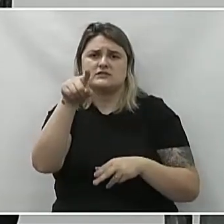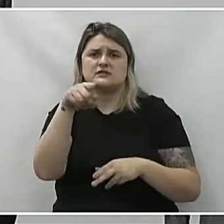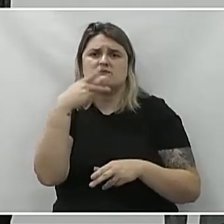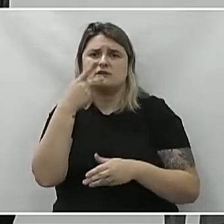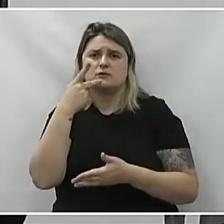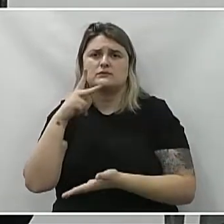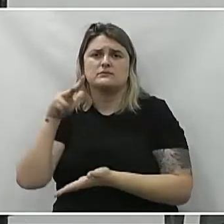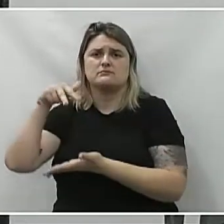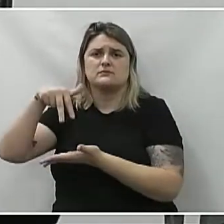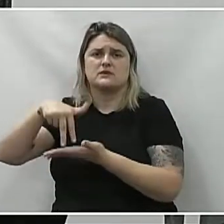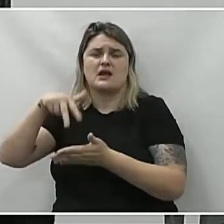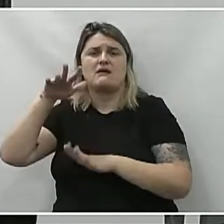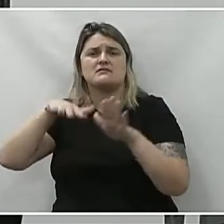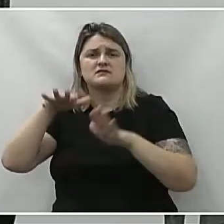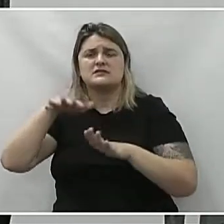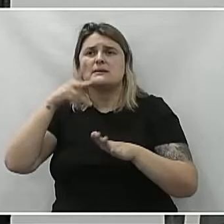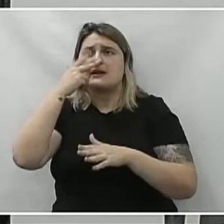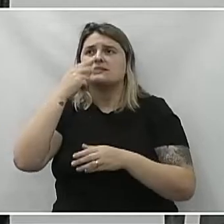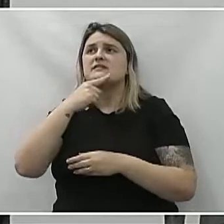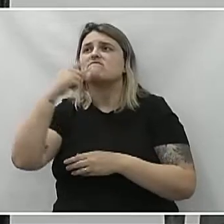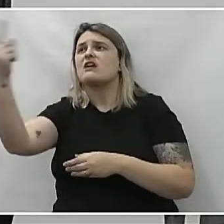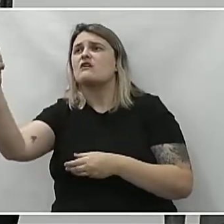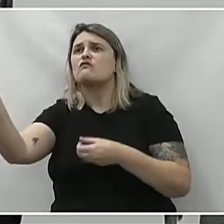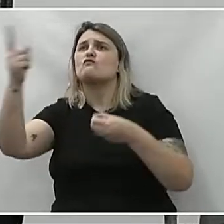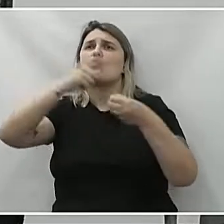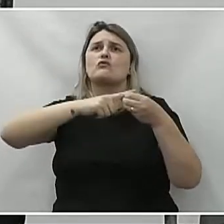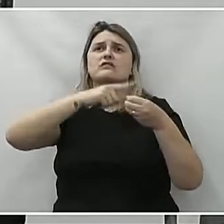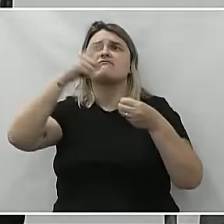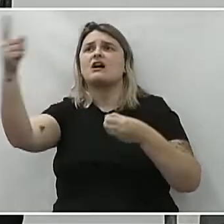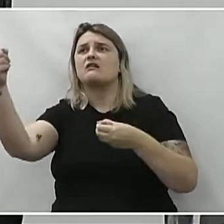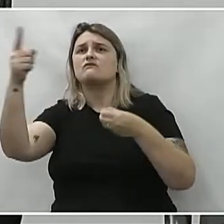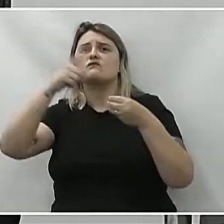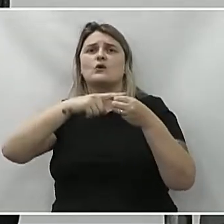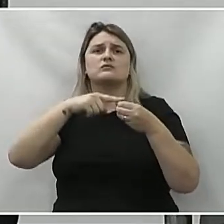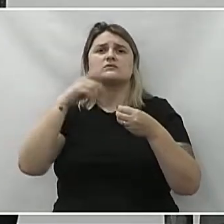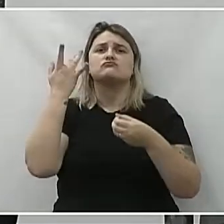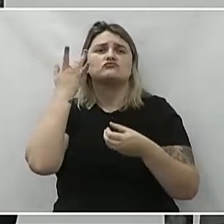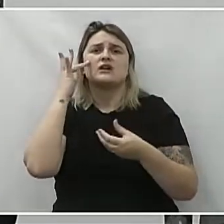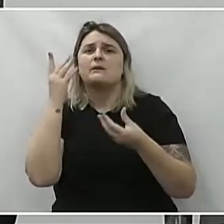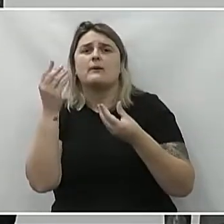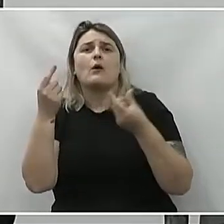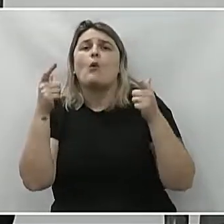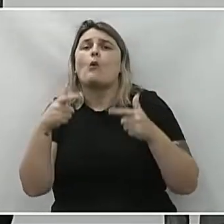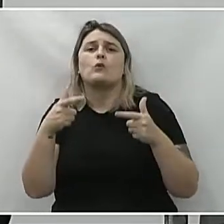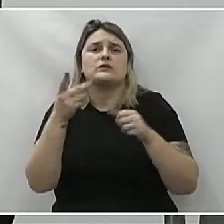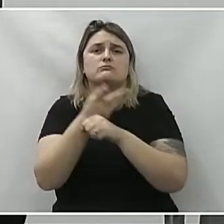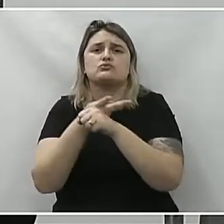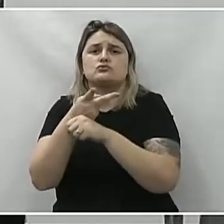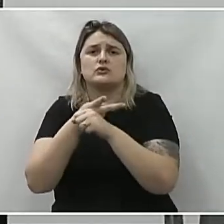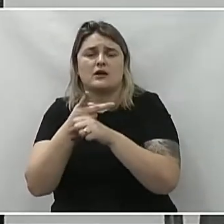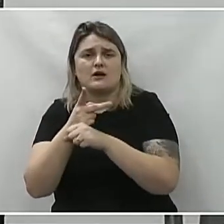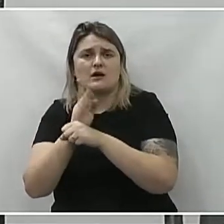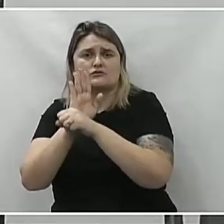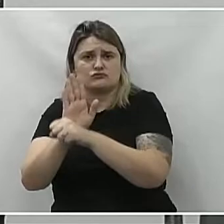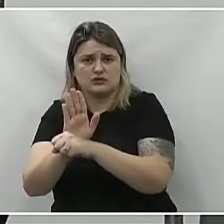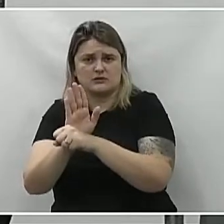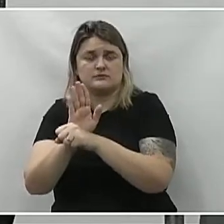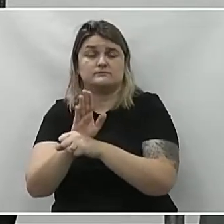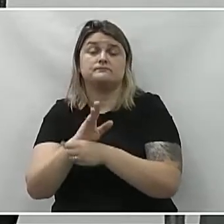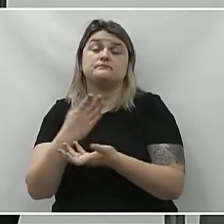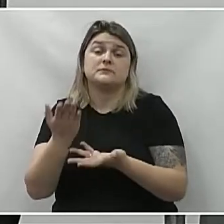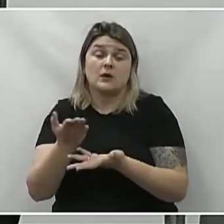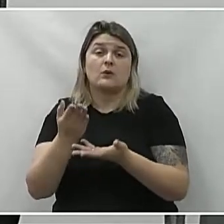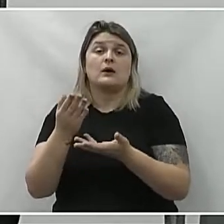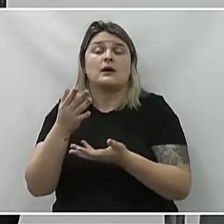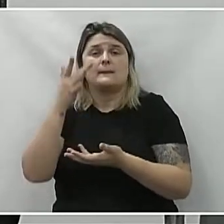na Tribuna às vezes fica sendo jogado de um lado para o outro acho que a gente pode contribuir muito dessa maneira e o pessoal